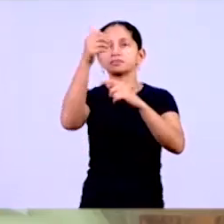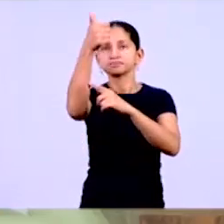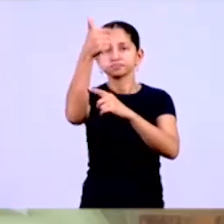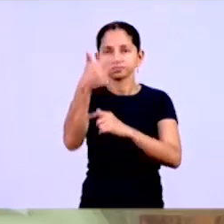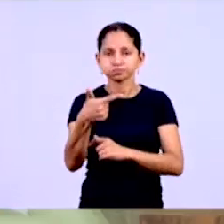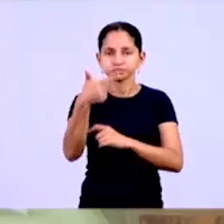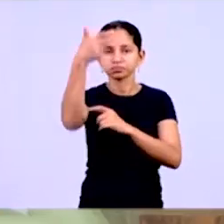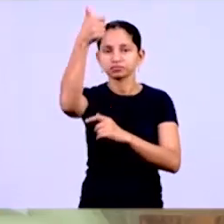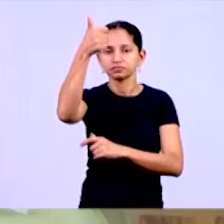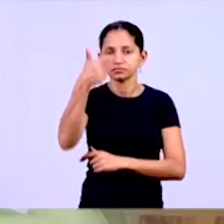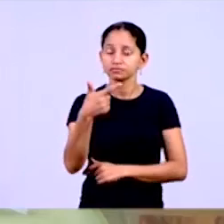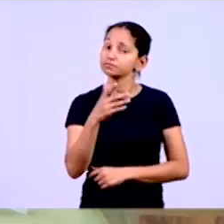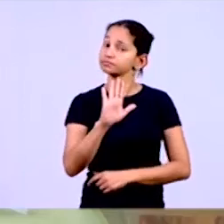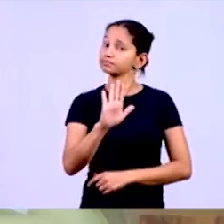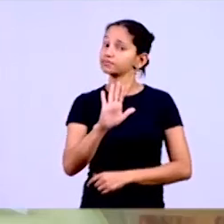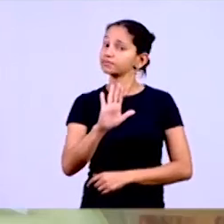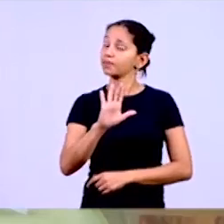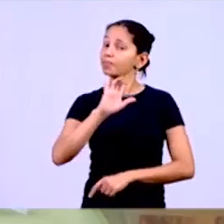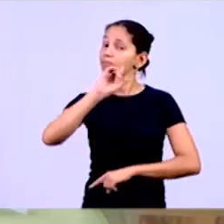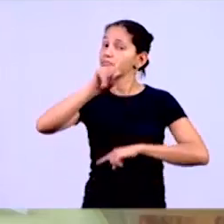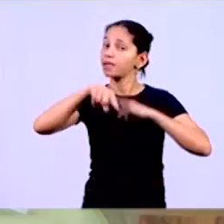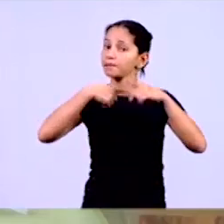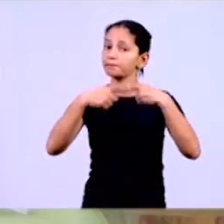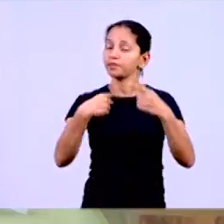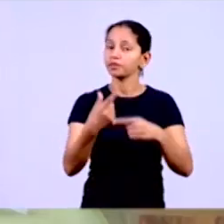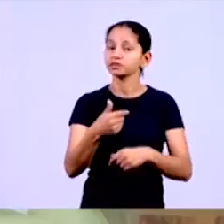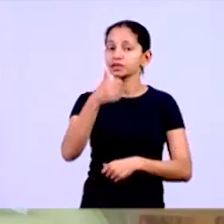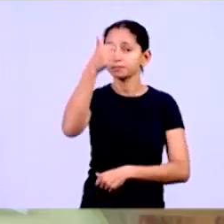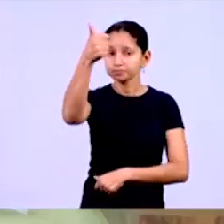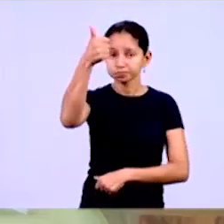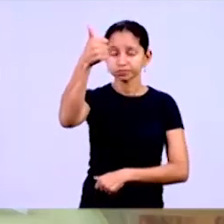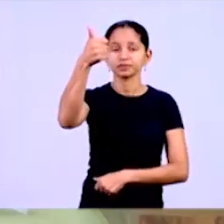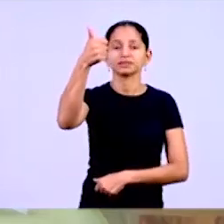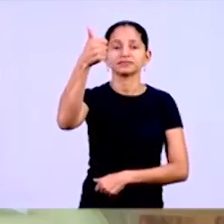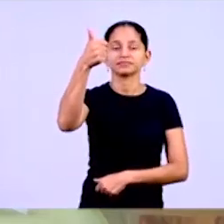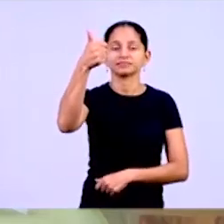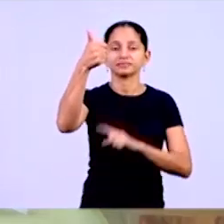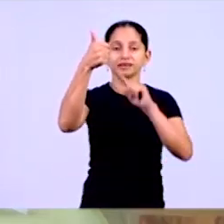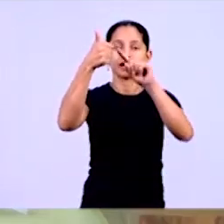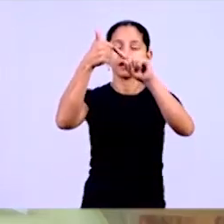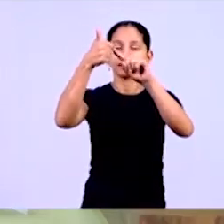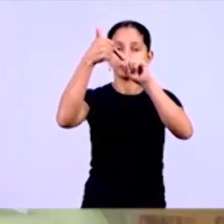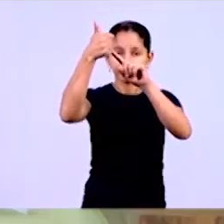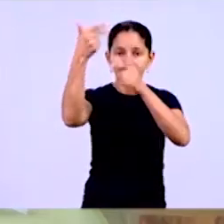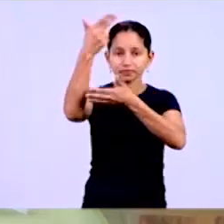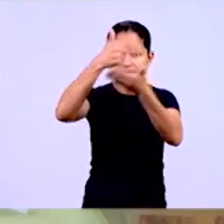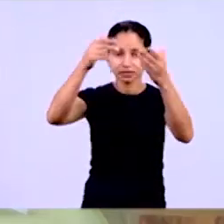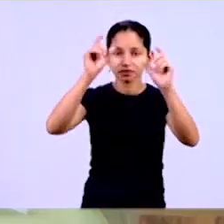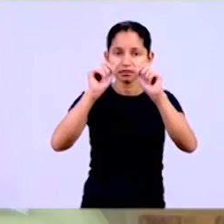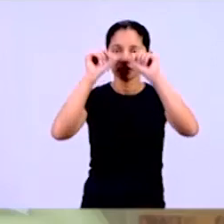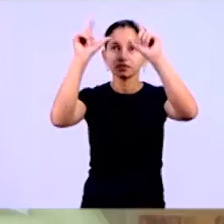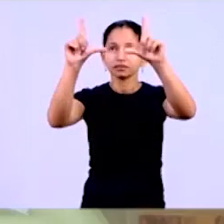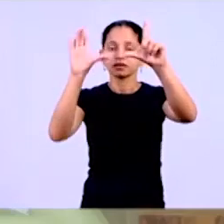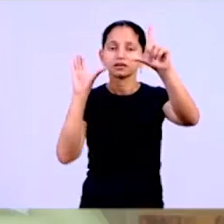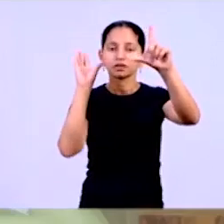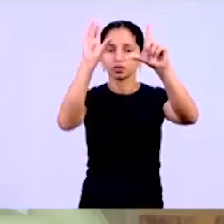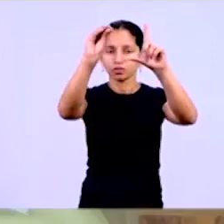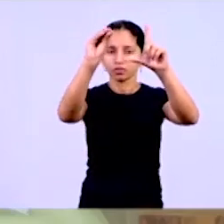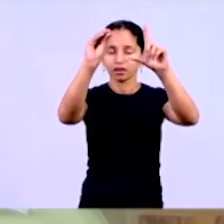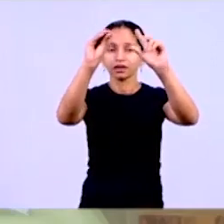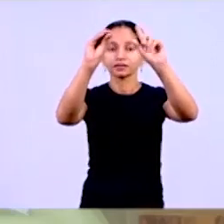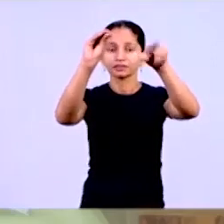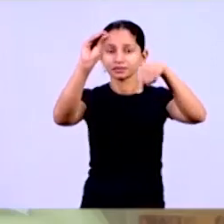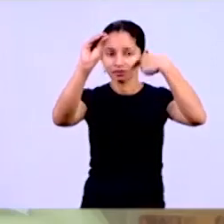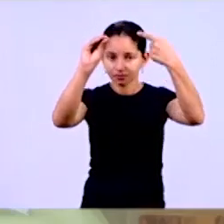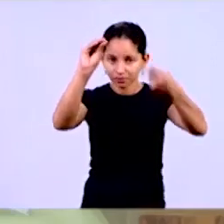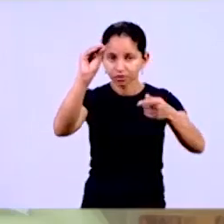lá está dizendo, após a primeira figura, dividir o texto em duas colunas. Então, tudo que está depois da primeira figura